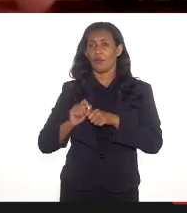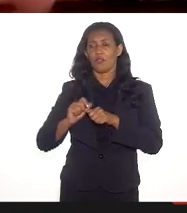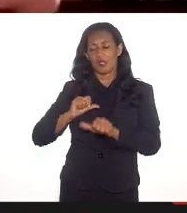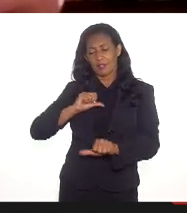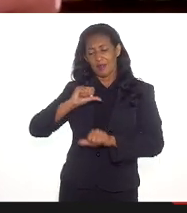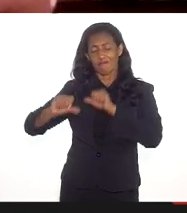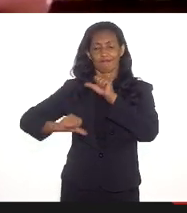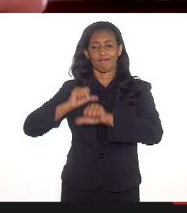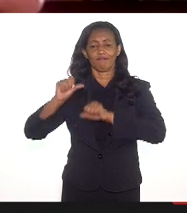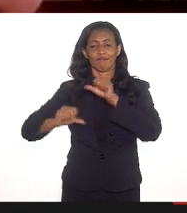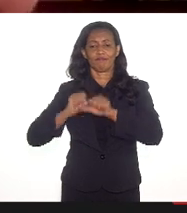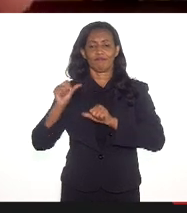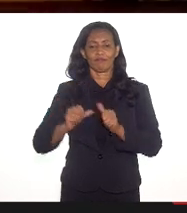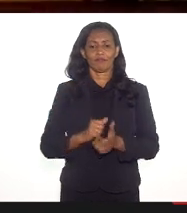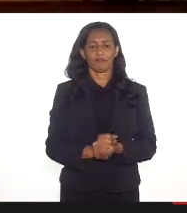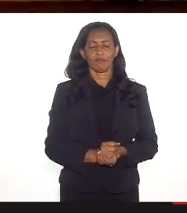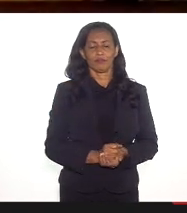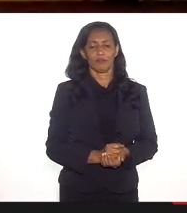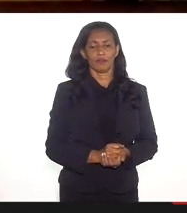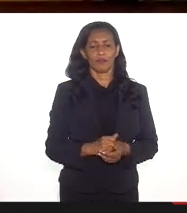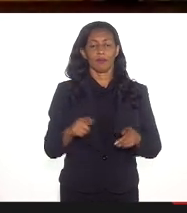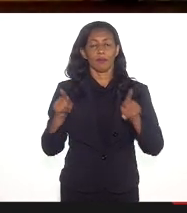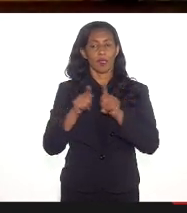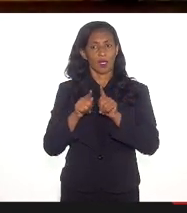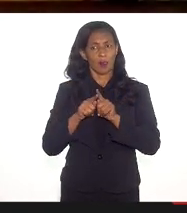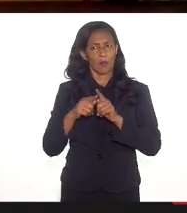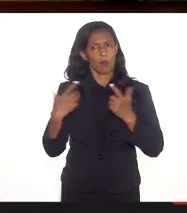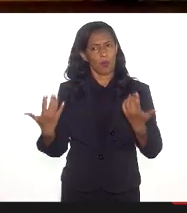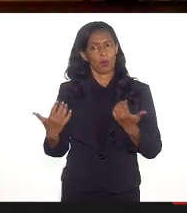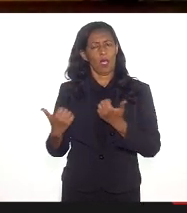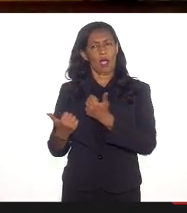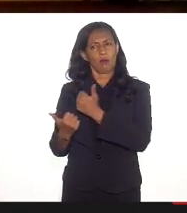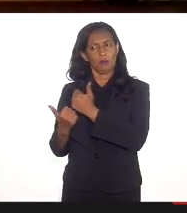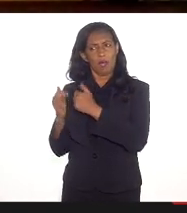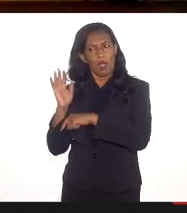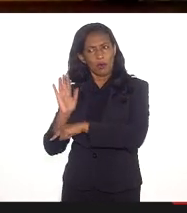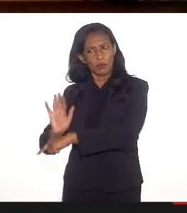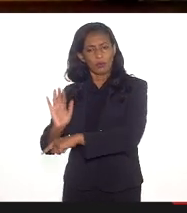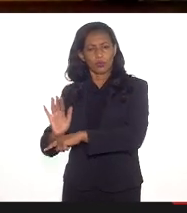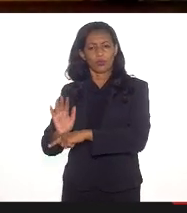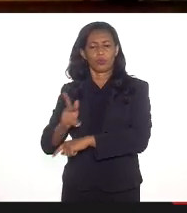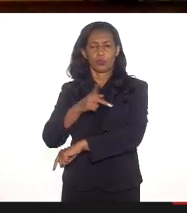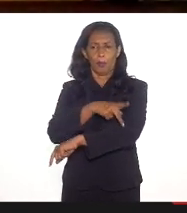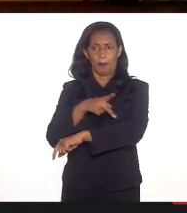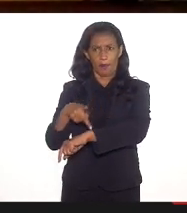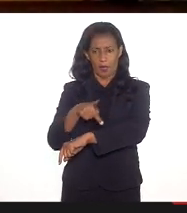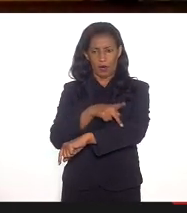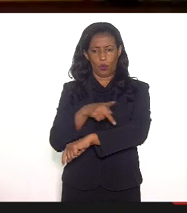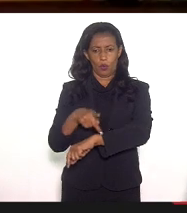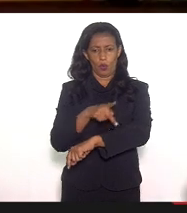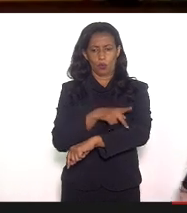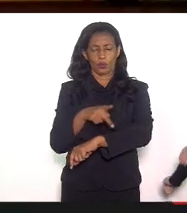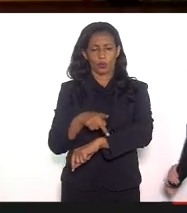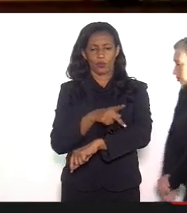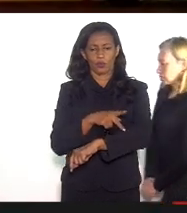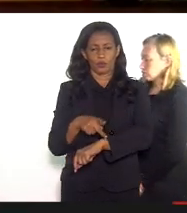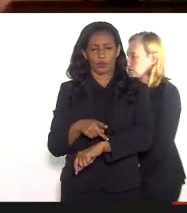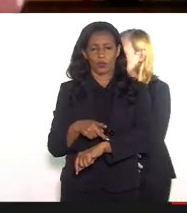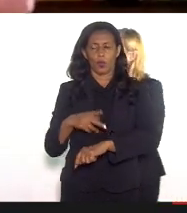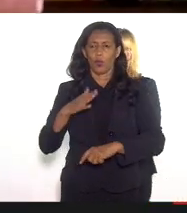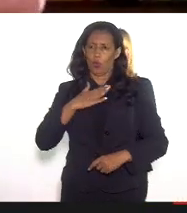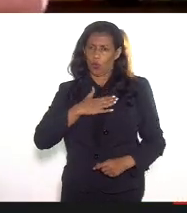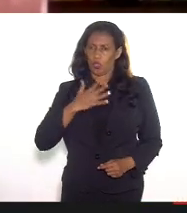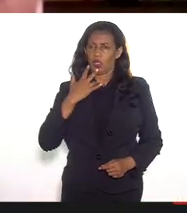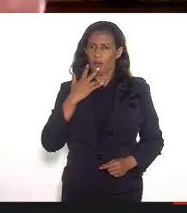fim, a gente quer colocar aqui o nosso apoio, né, ao pleito dos pedagogos, pelo que gostei de escutar a fala